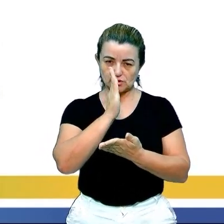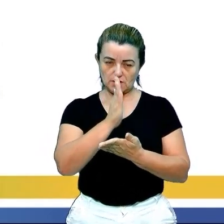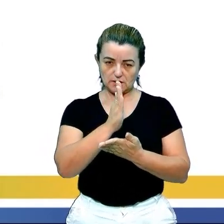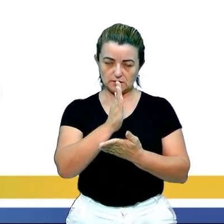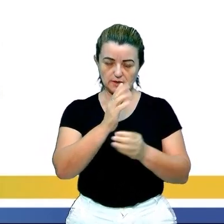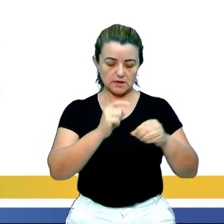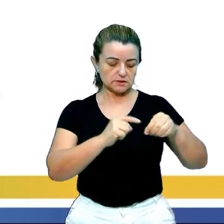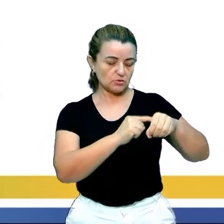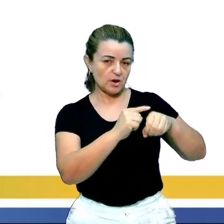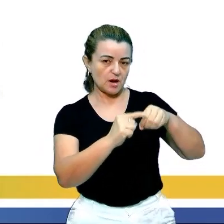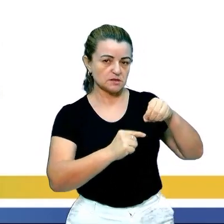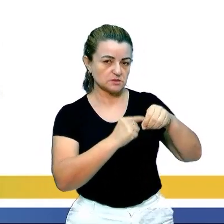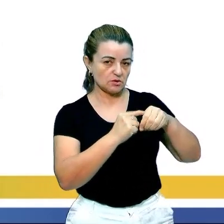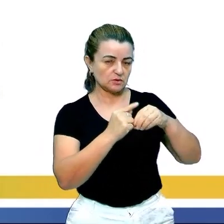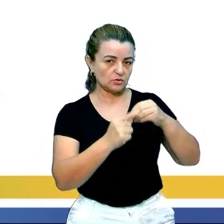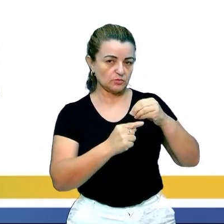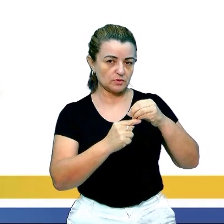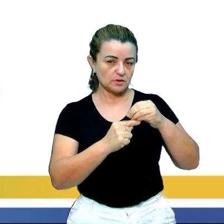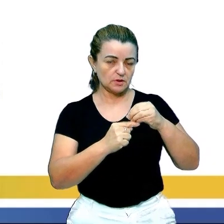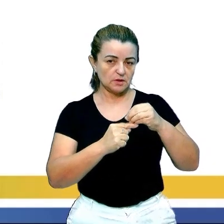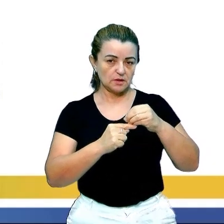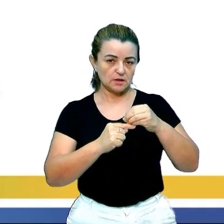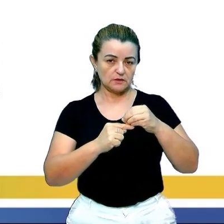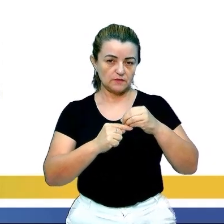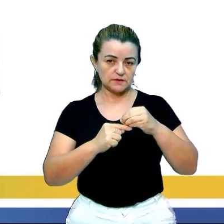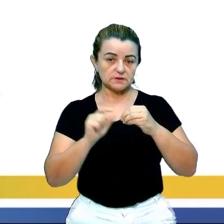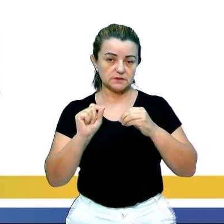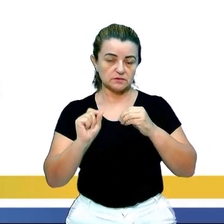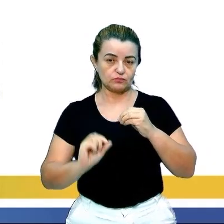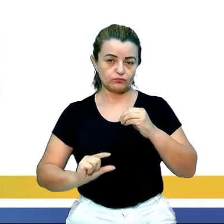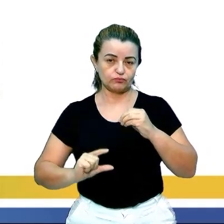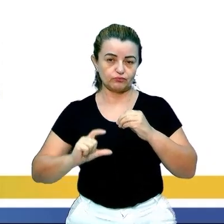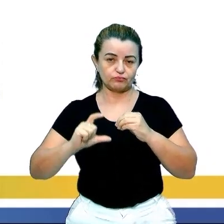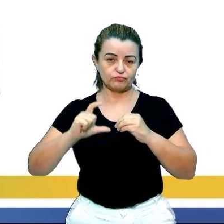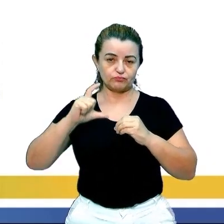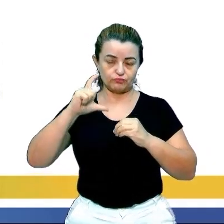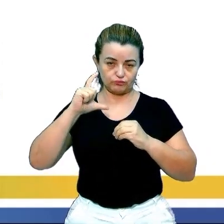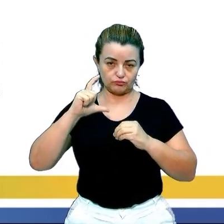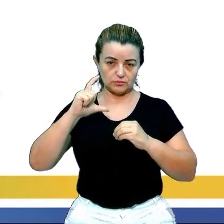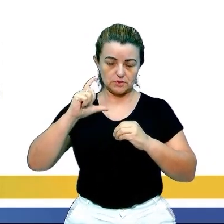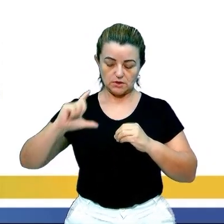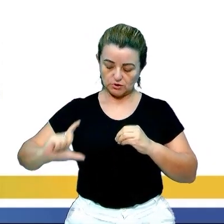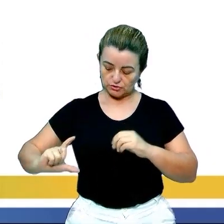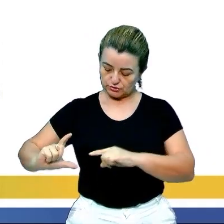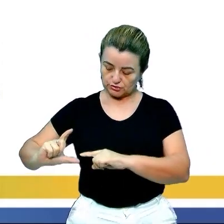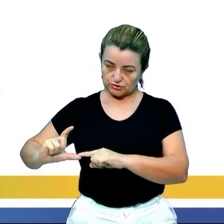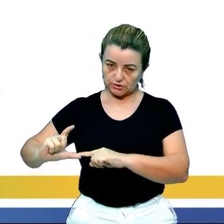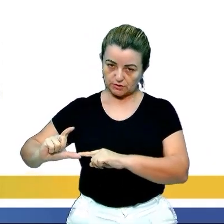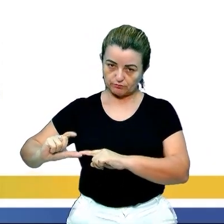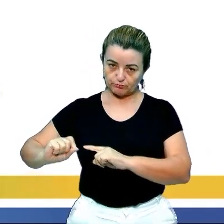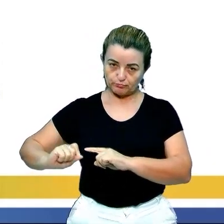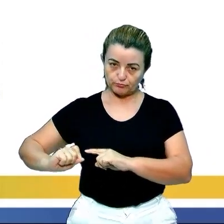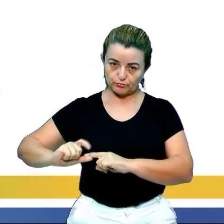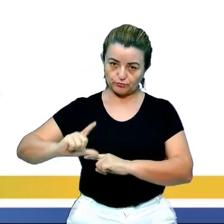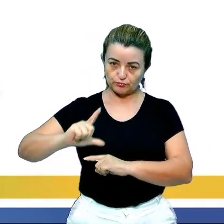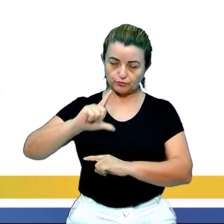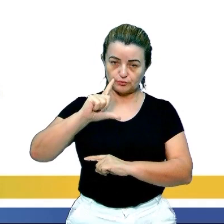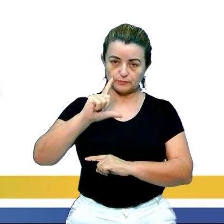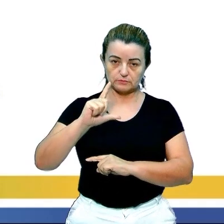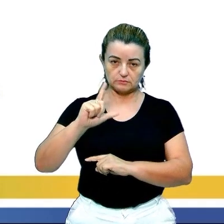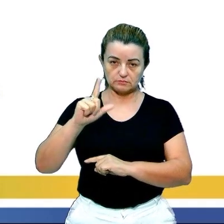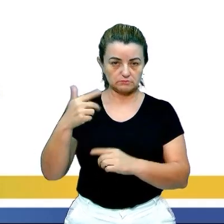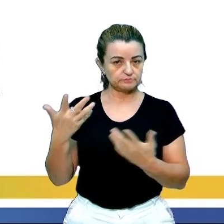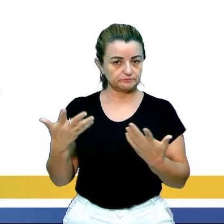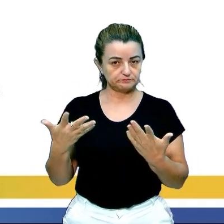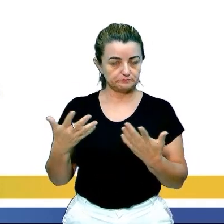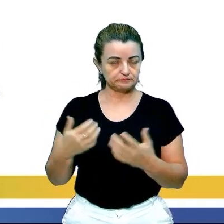atômico, o raio atômico ele vai crescer o quê? Direita para a esquerda, de cima para baixo. Então, ela está crescente? Não.